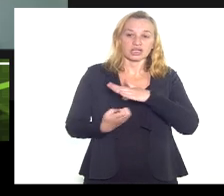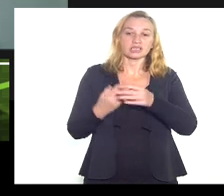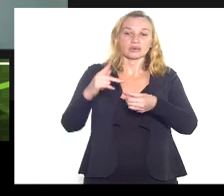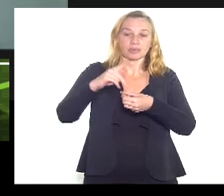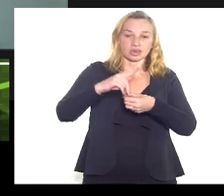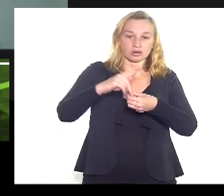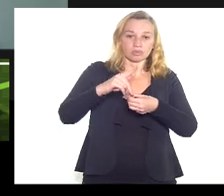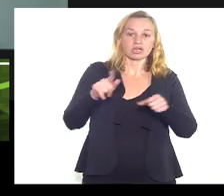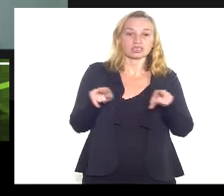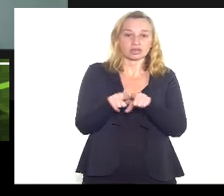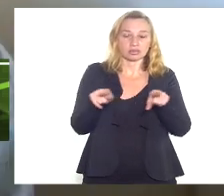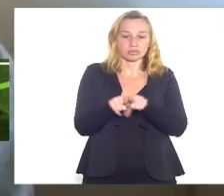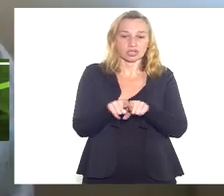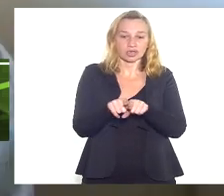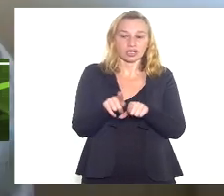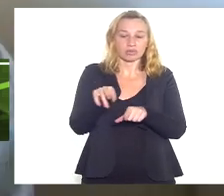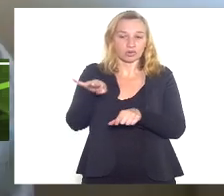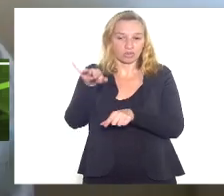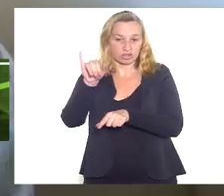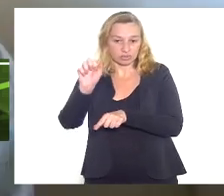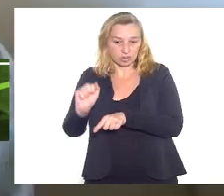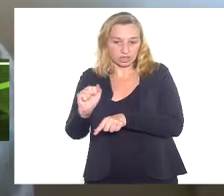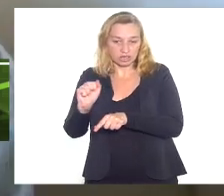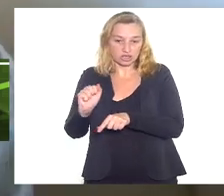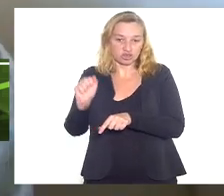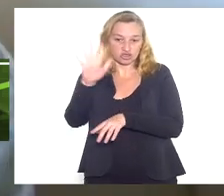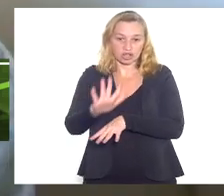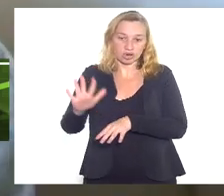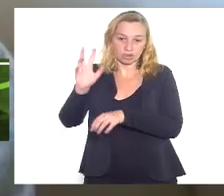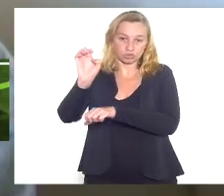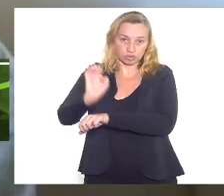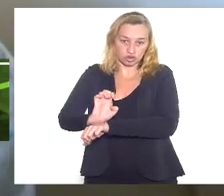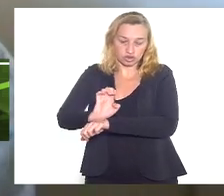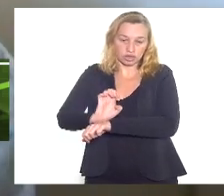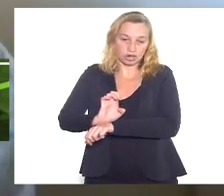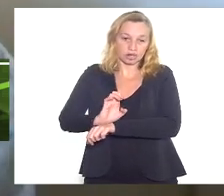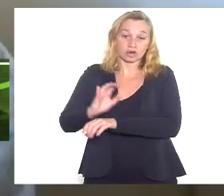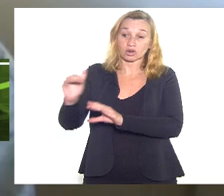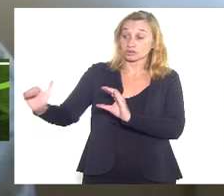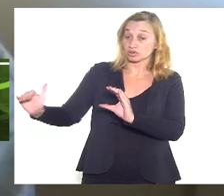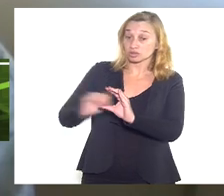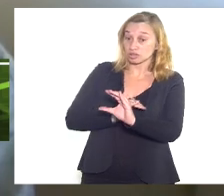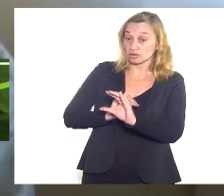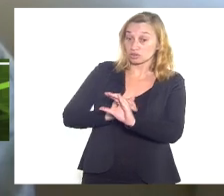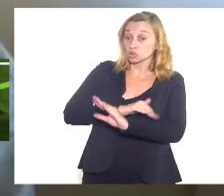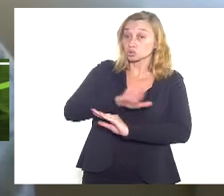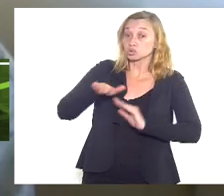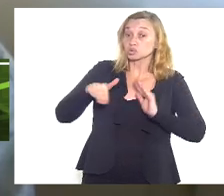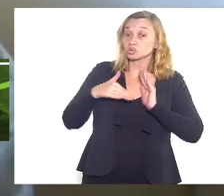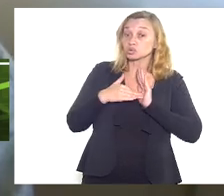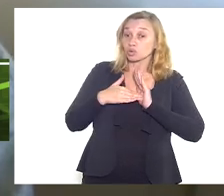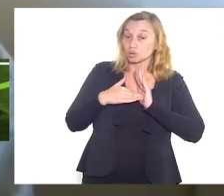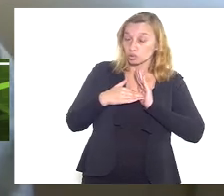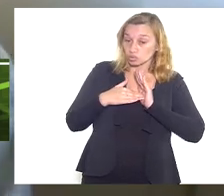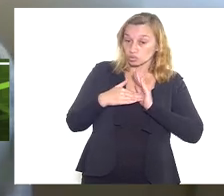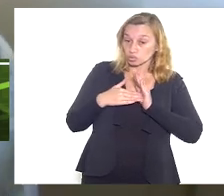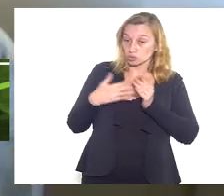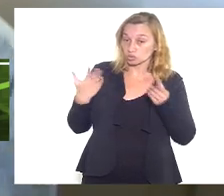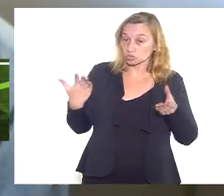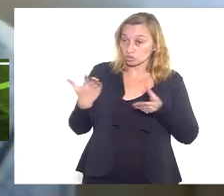e a Procuradoria-Geral do Estado que nos envie todos os